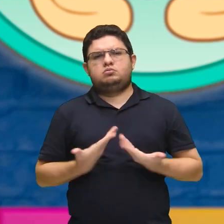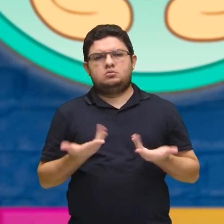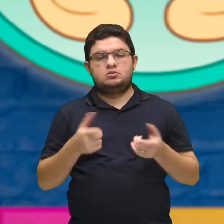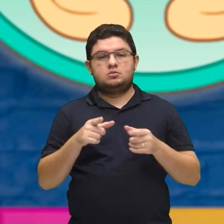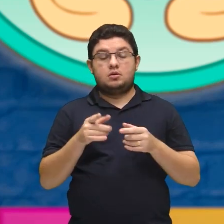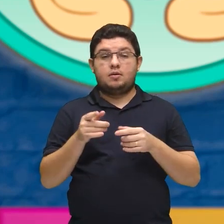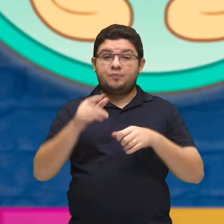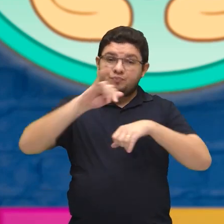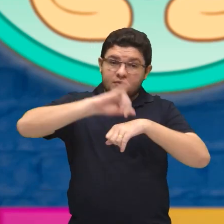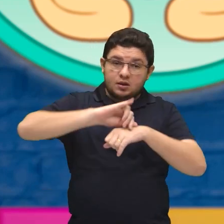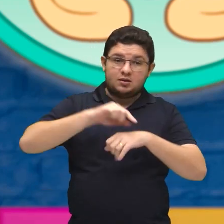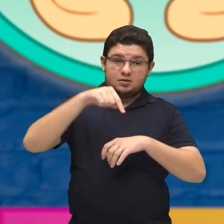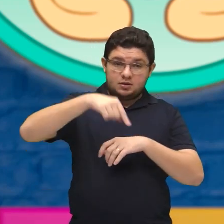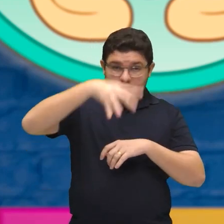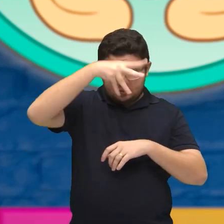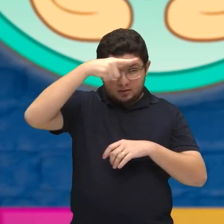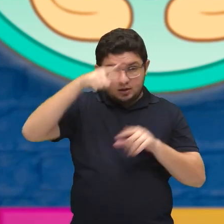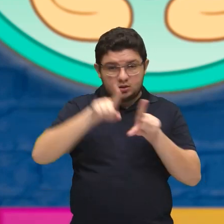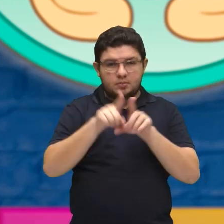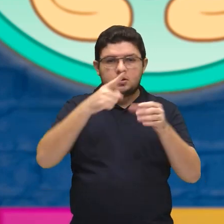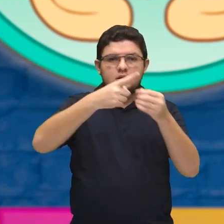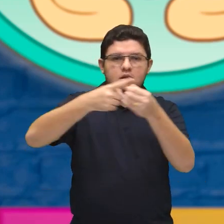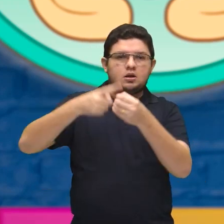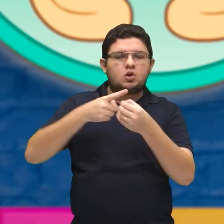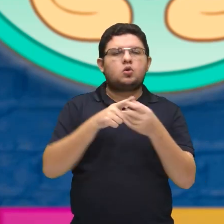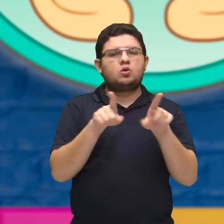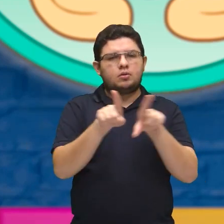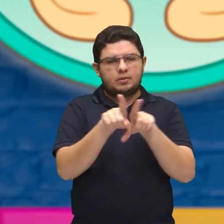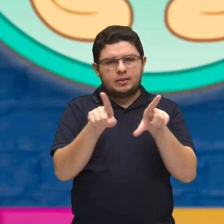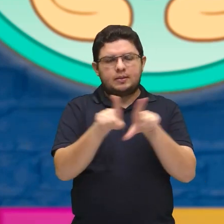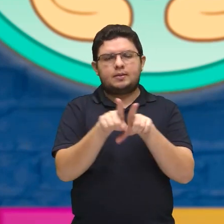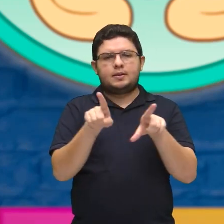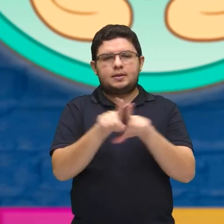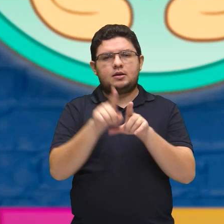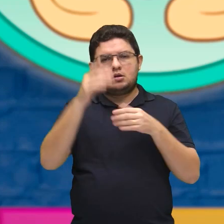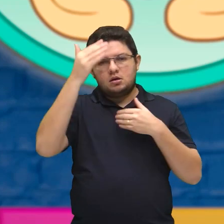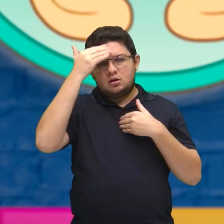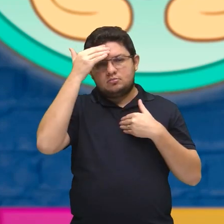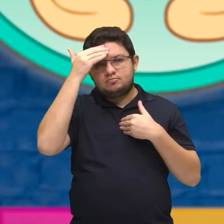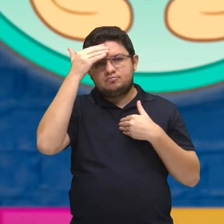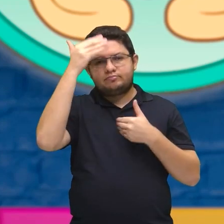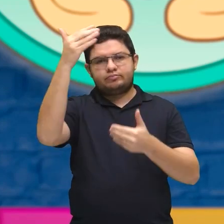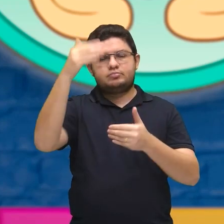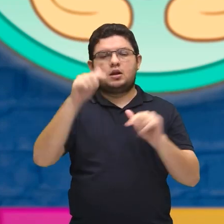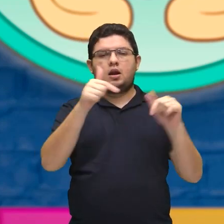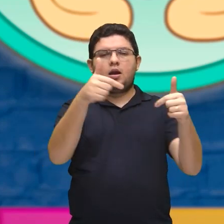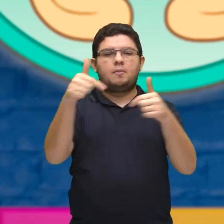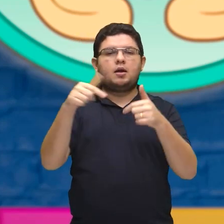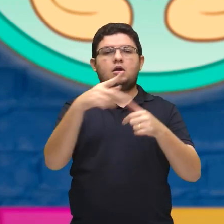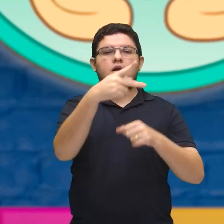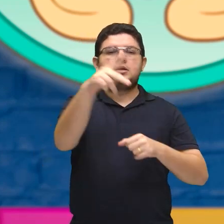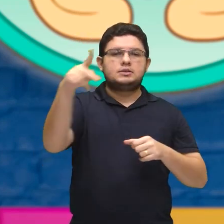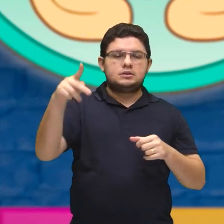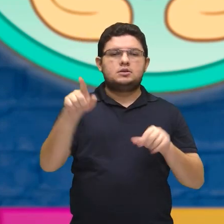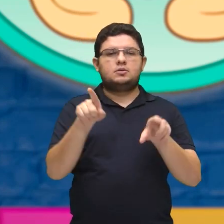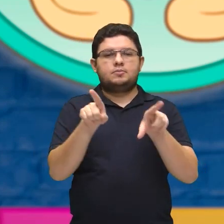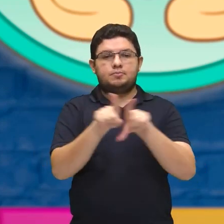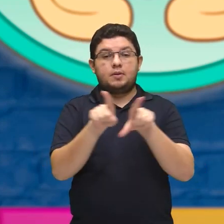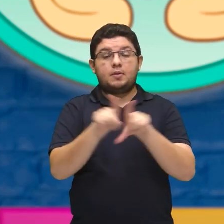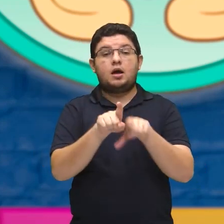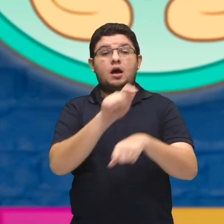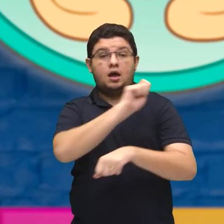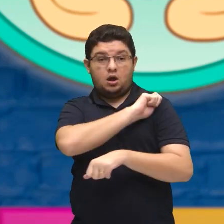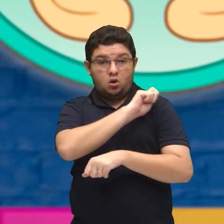outros interiores. É com muita gratidão que eu agradeço o trabalho de vocês. Aos nossos